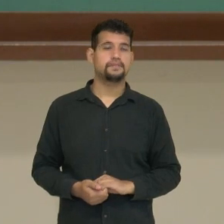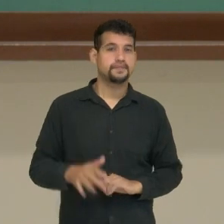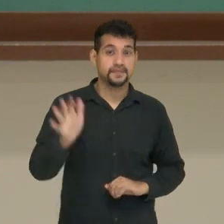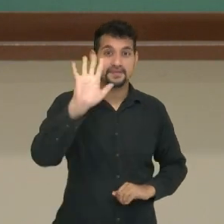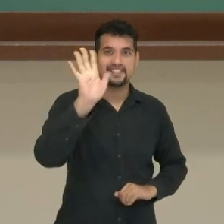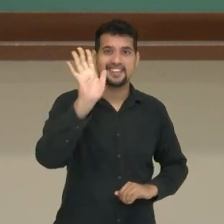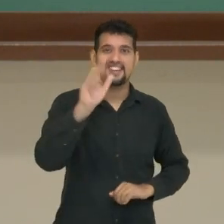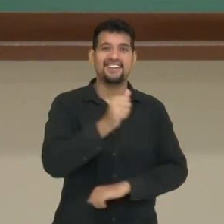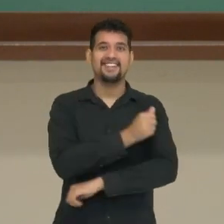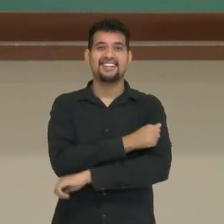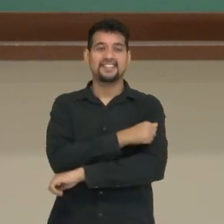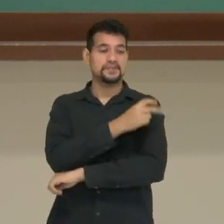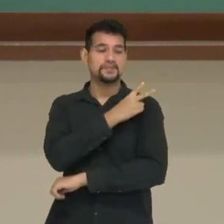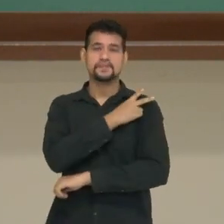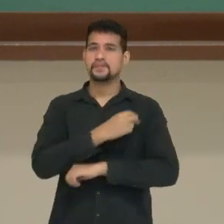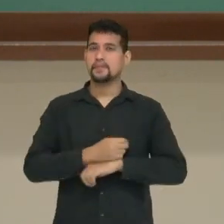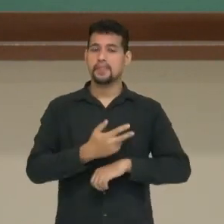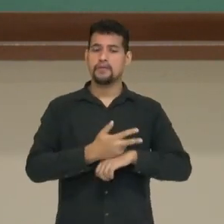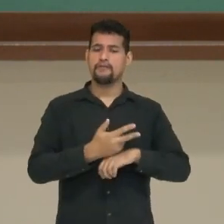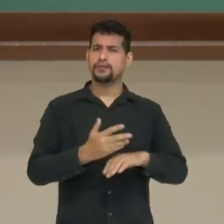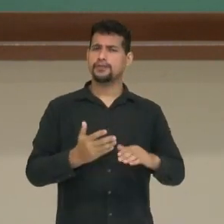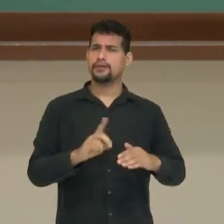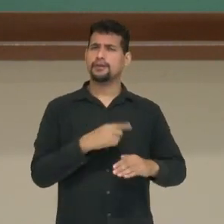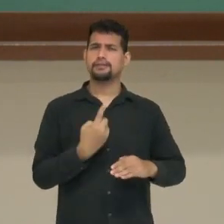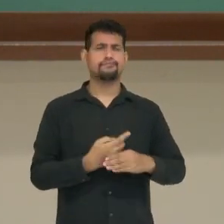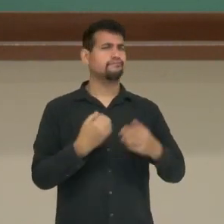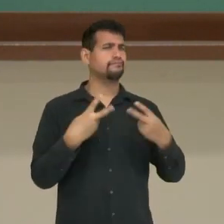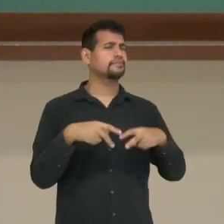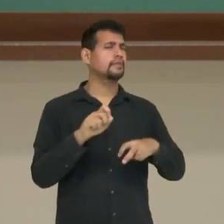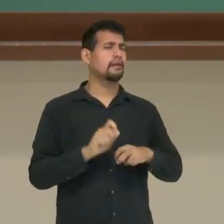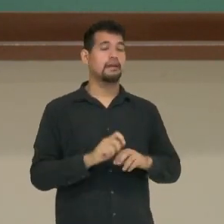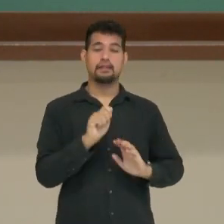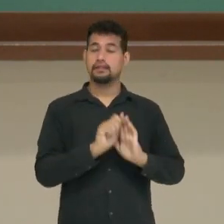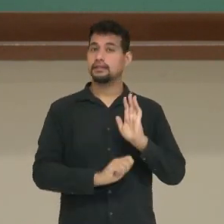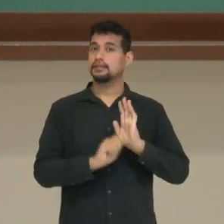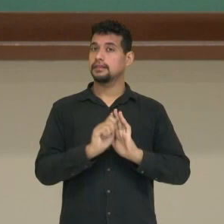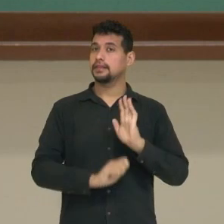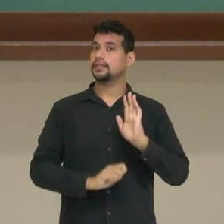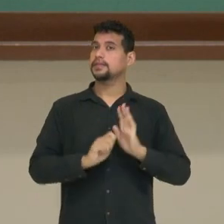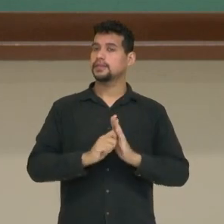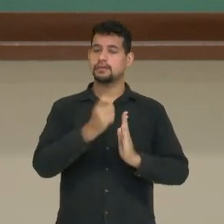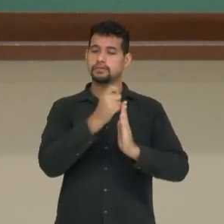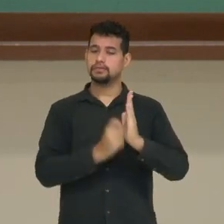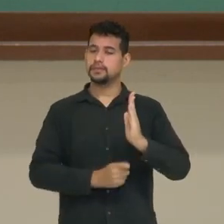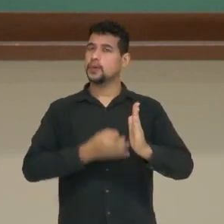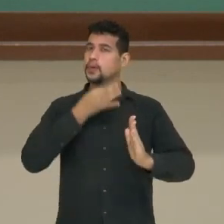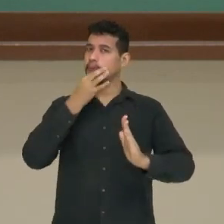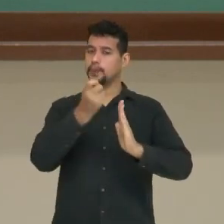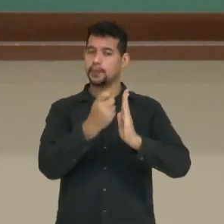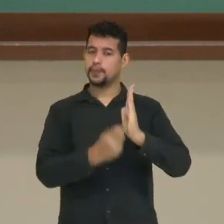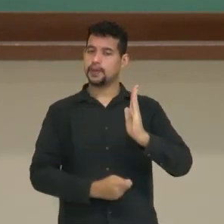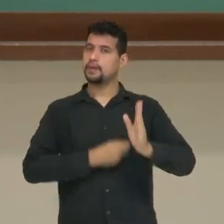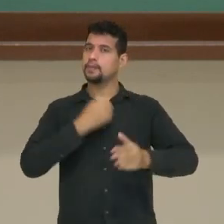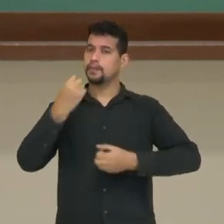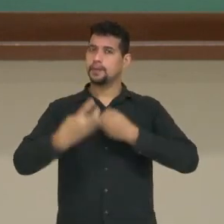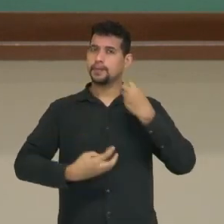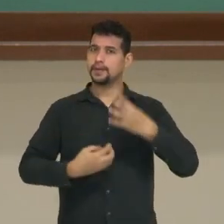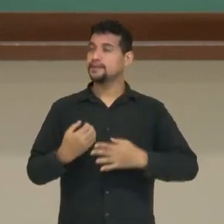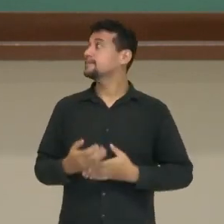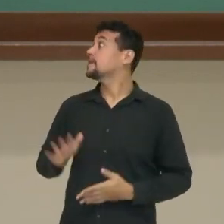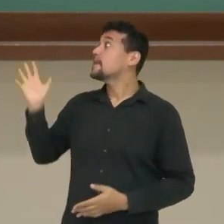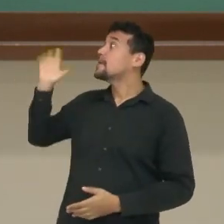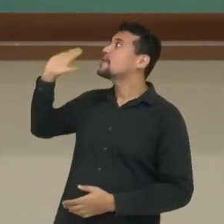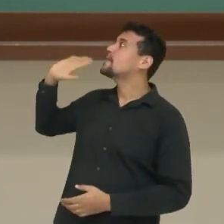Olá, estudantes da segunda série. Nesse vídeo, vamos falar sobre texto dissertativo argumentativo. Olá, meu